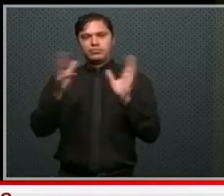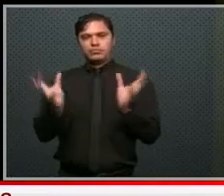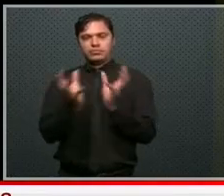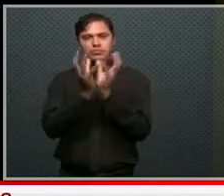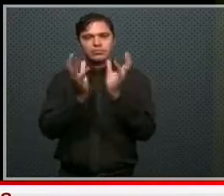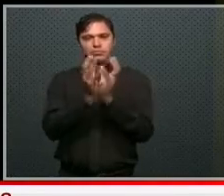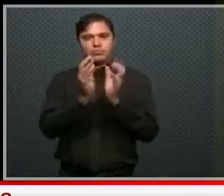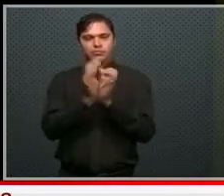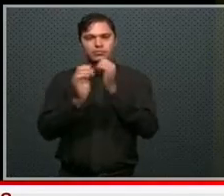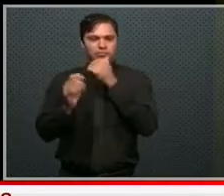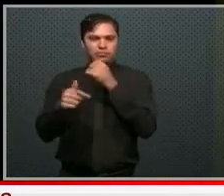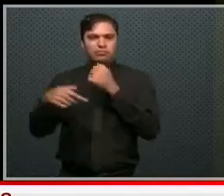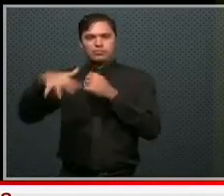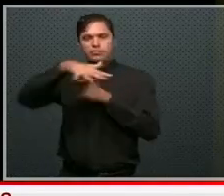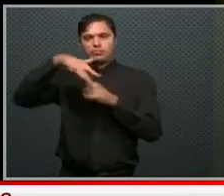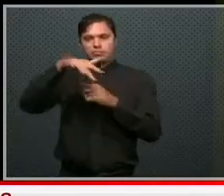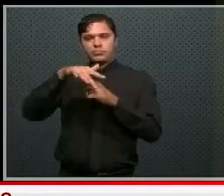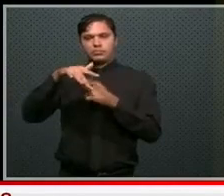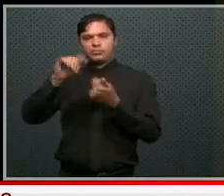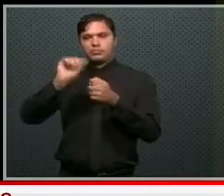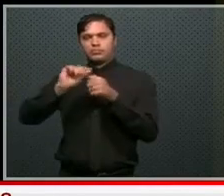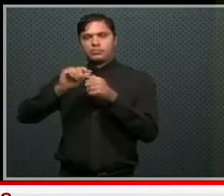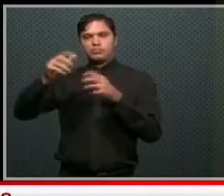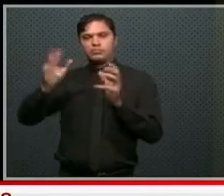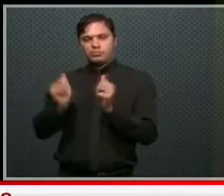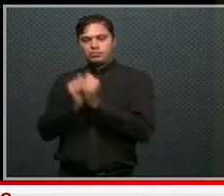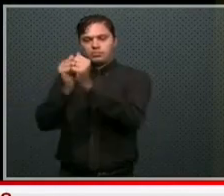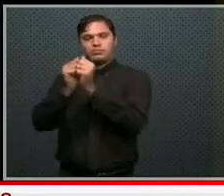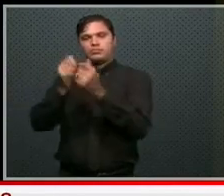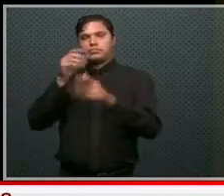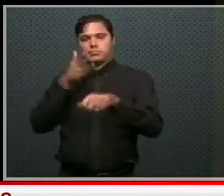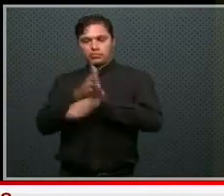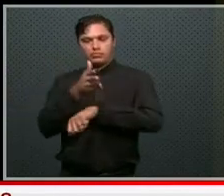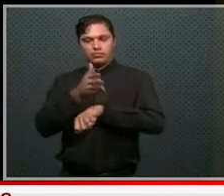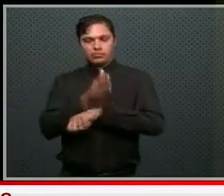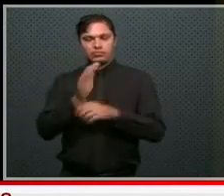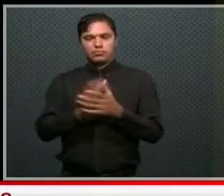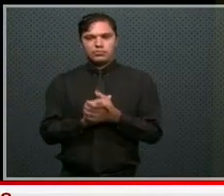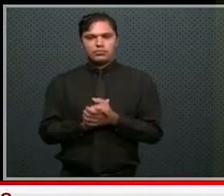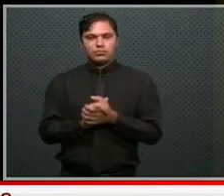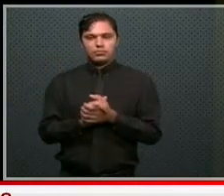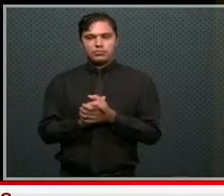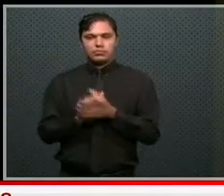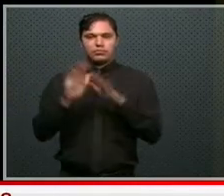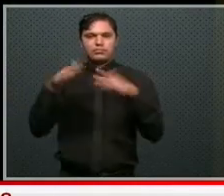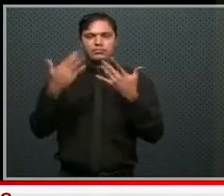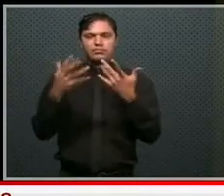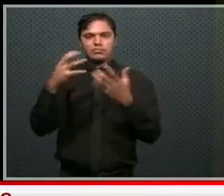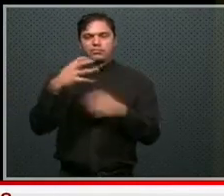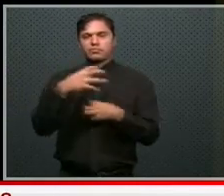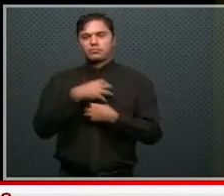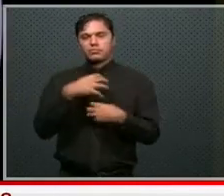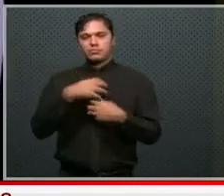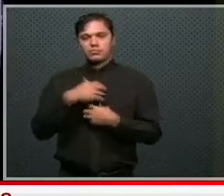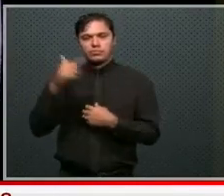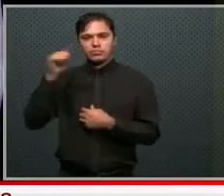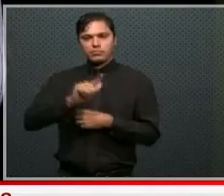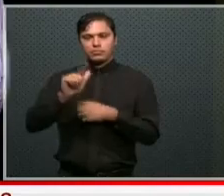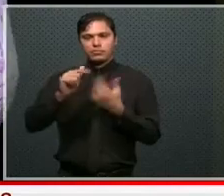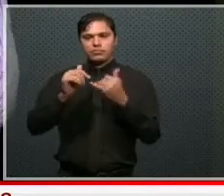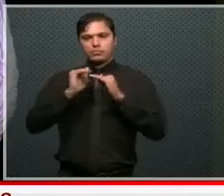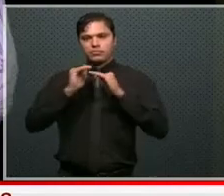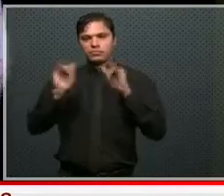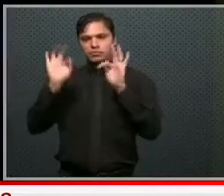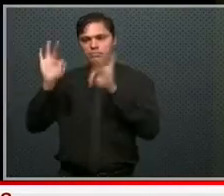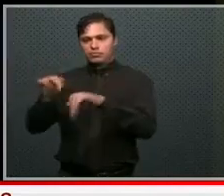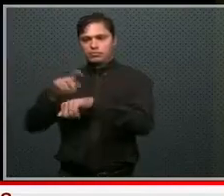tratativas e conversas é essa junção e essa participação Então dessa forma mais uma vez já terminando